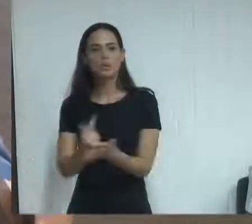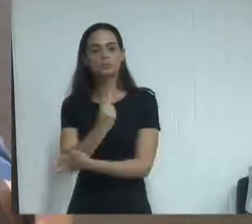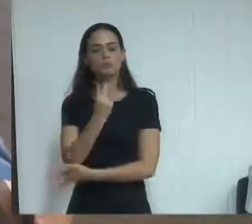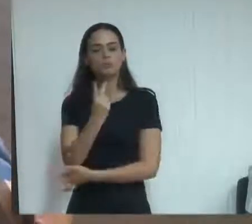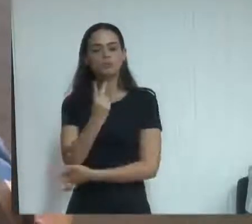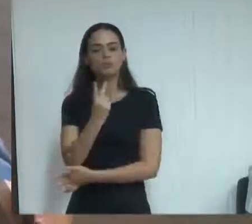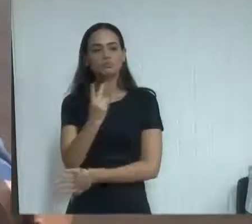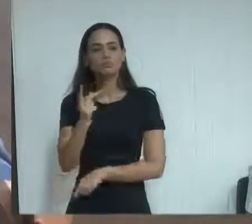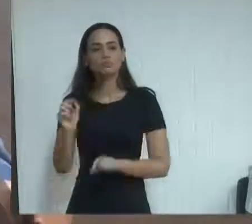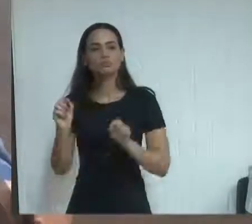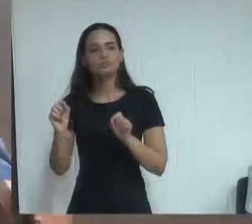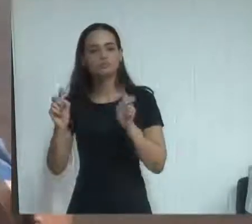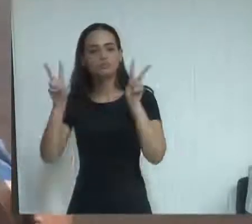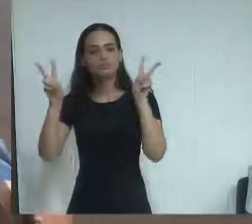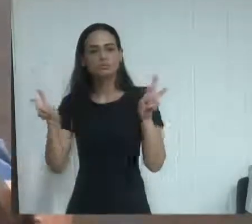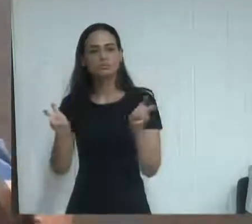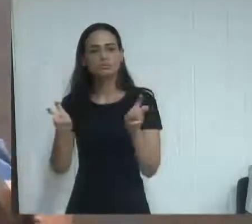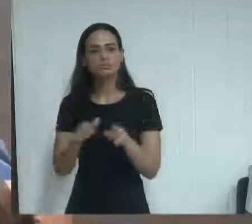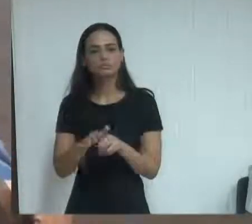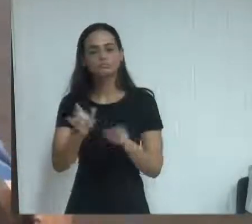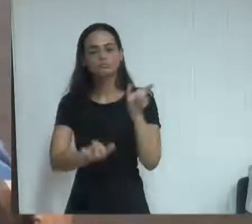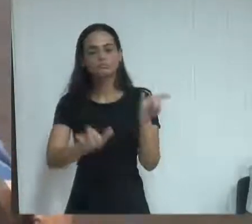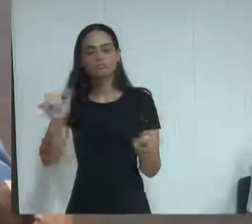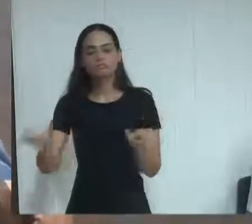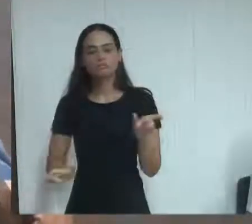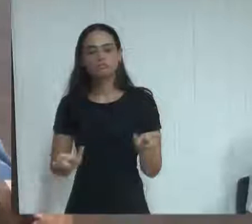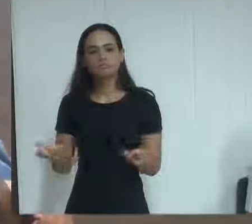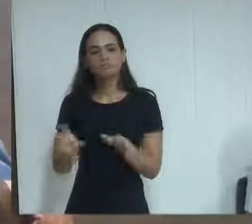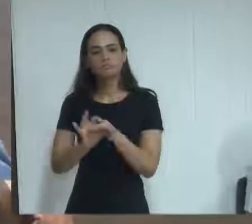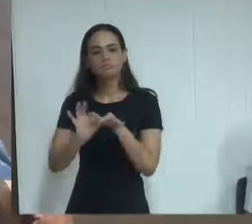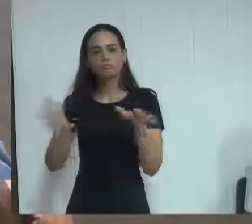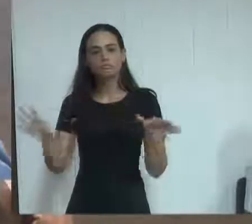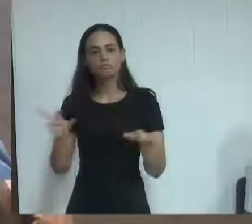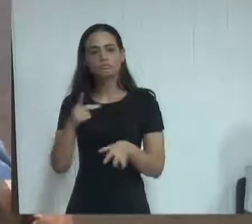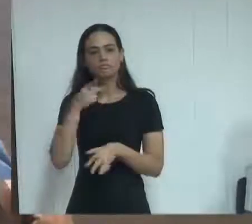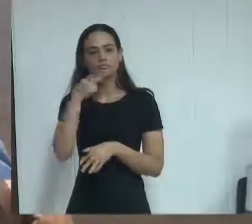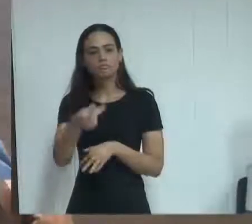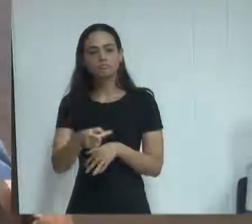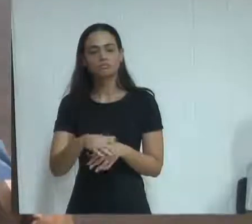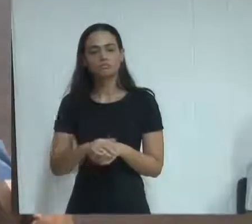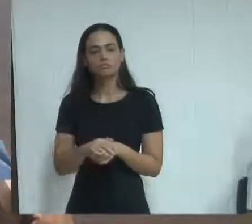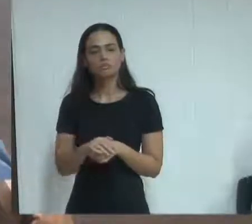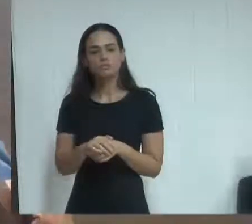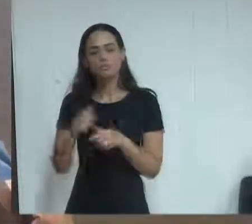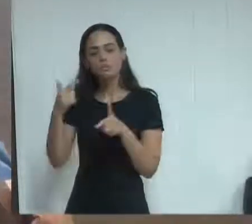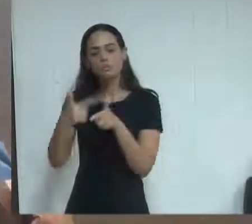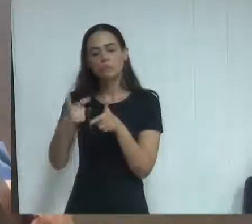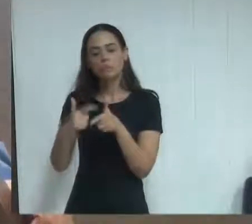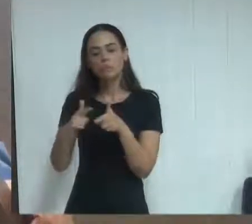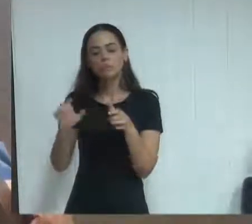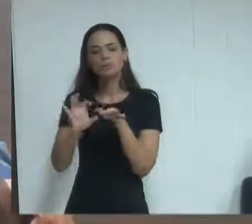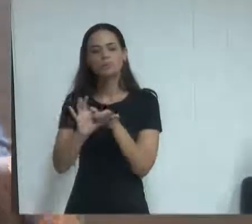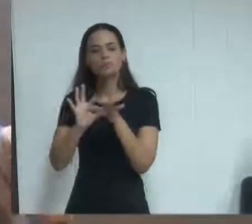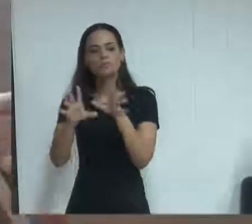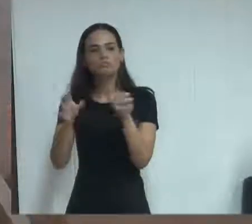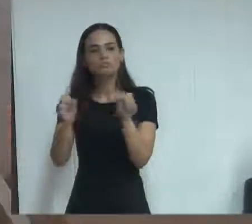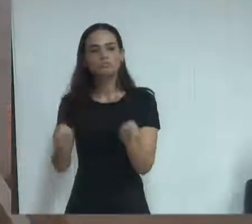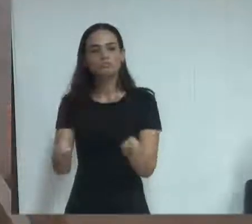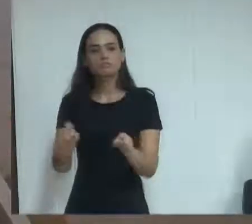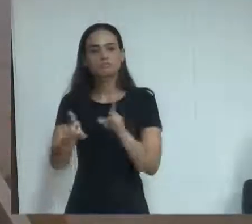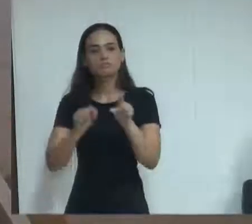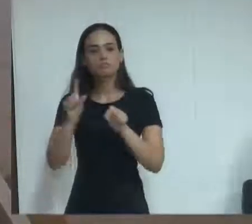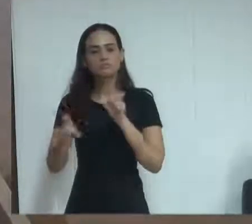populismo. Precisaria de mais tempo para falar sobre esse câncer que existe na democracia, chamado de populismo, que